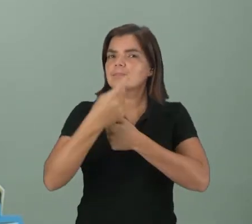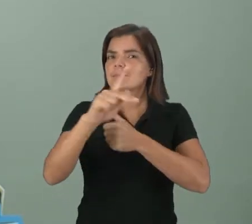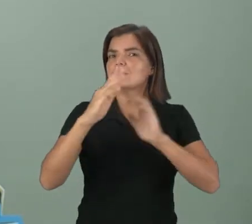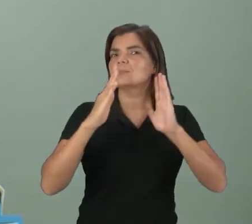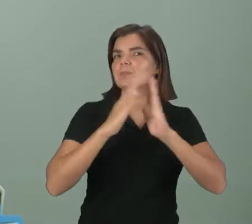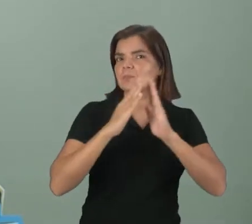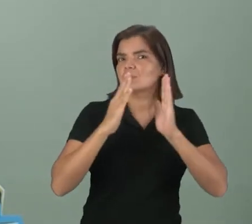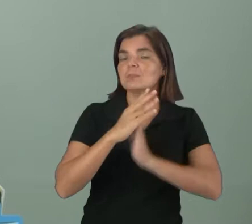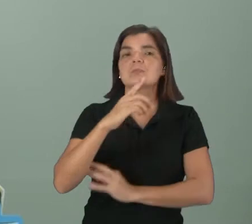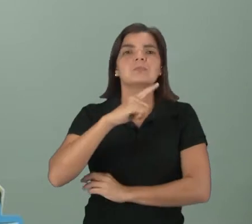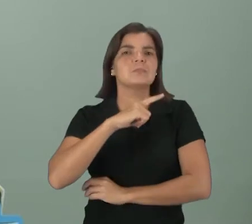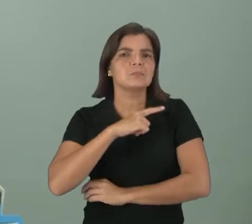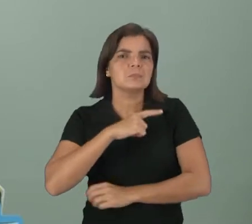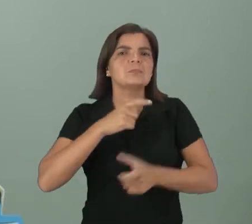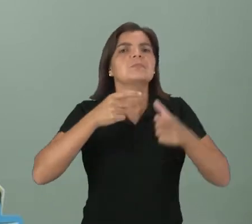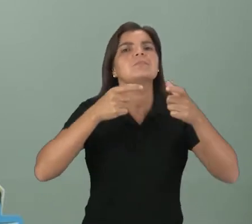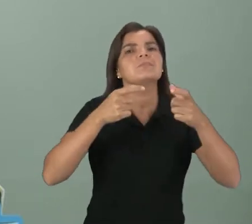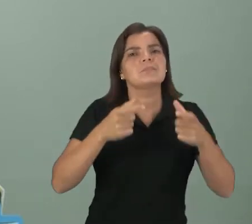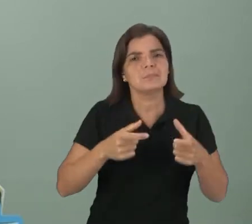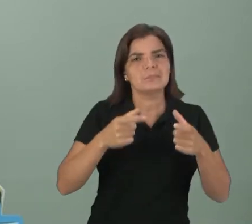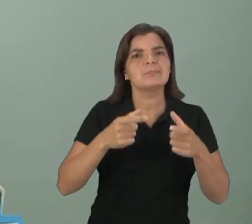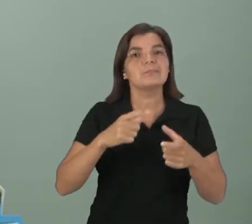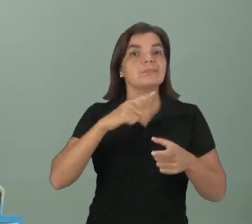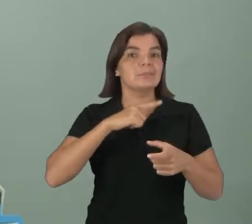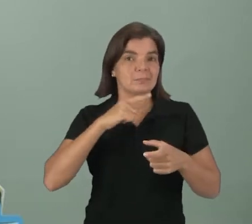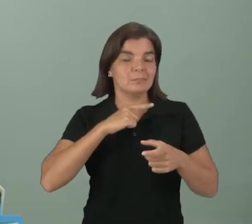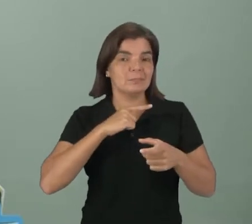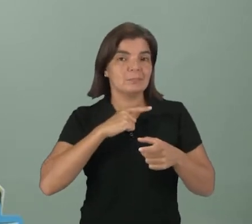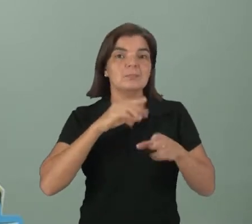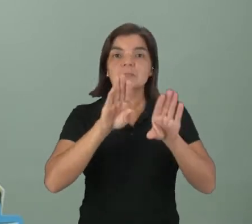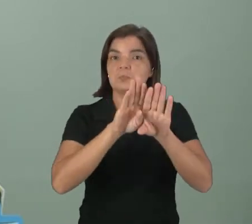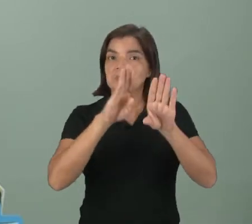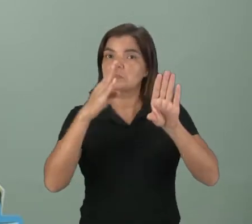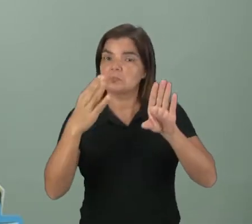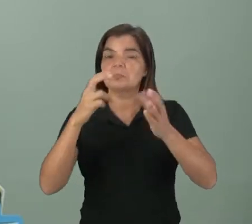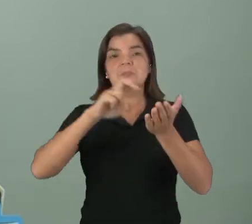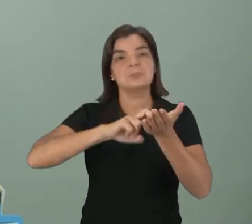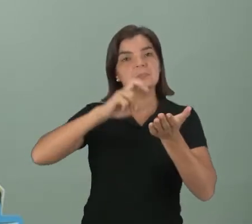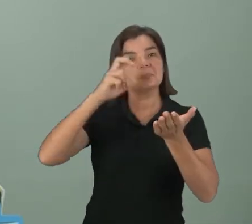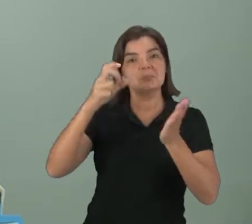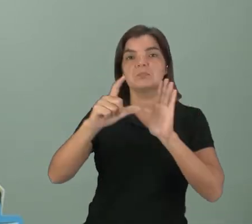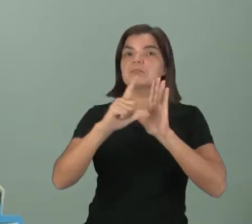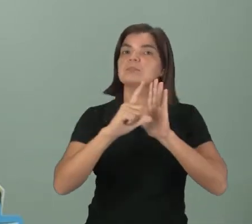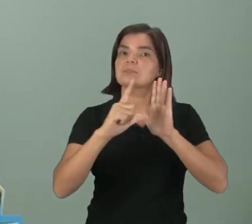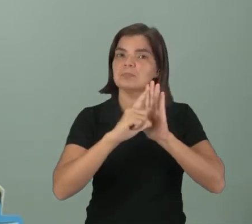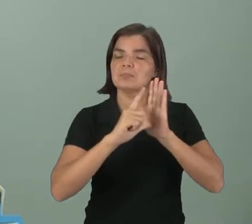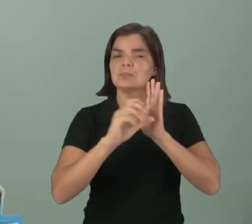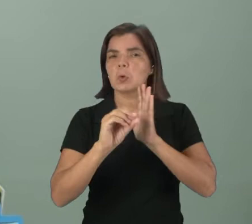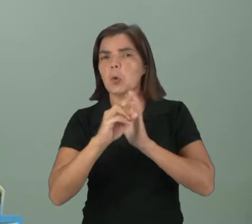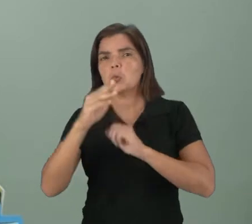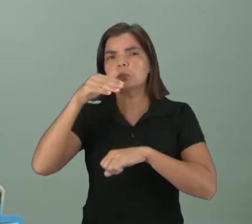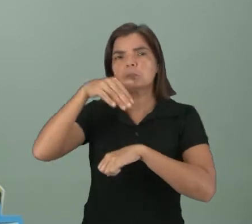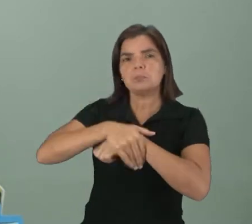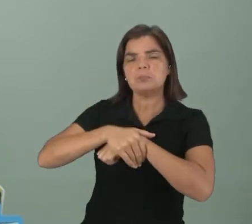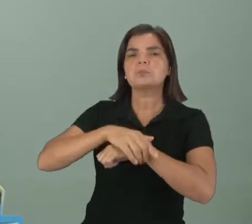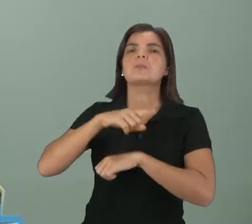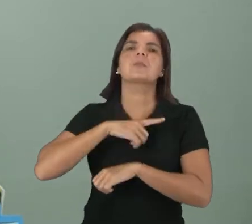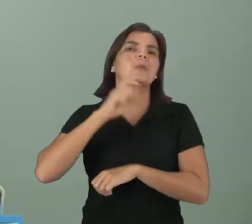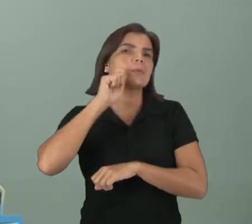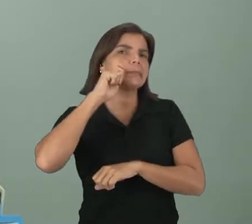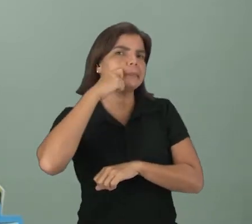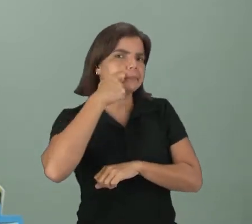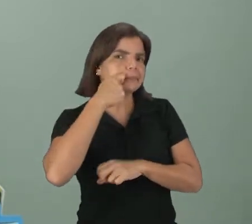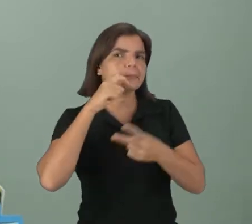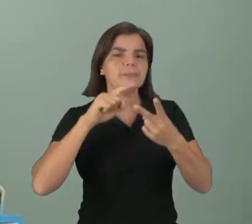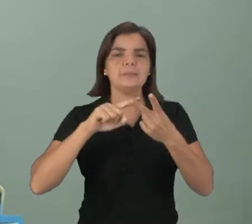Tem algum estabelecimento tem que funciona durante o dia ou que funciona Somente durante a noite tem padaria